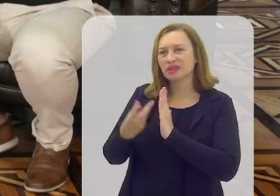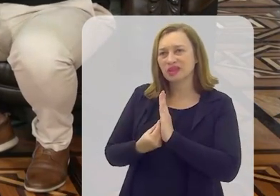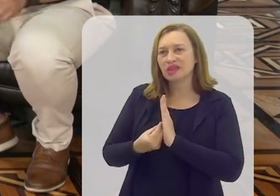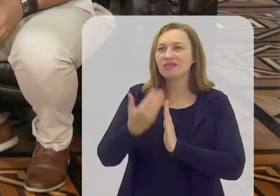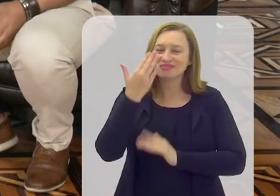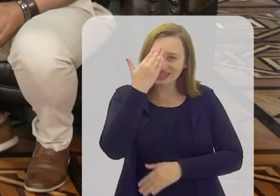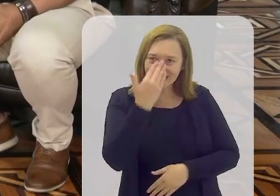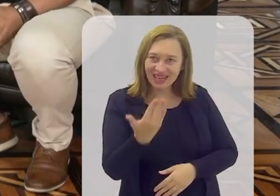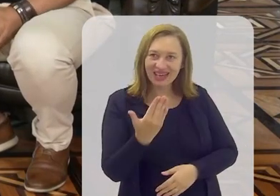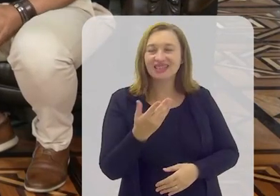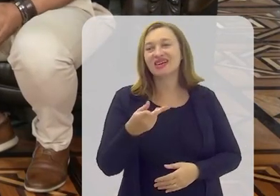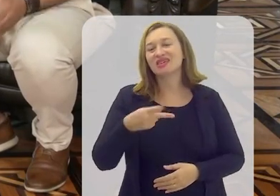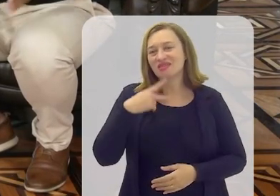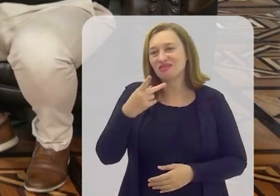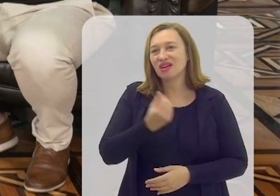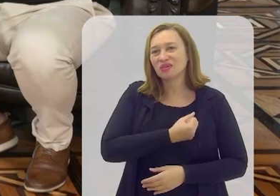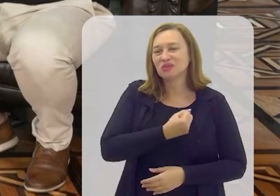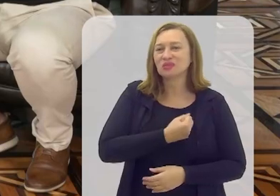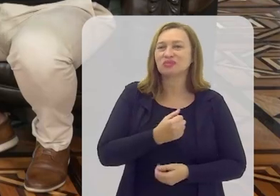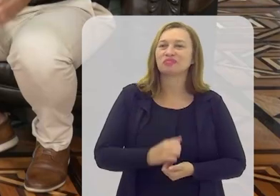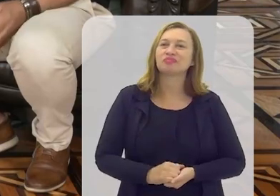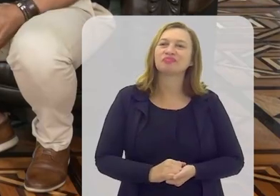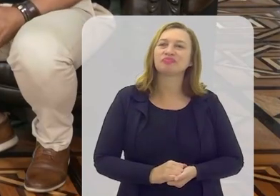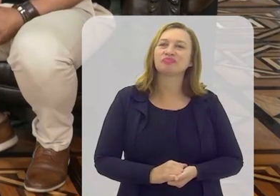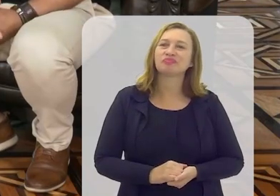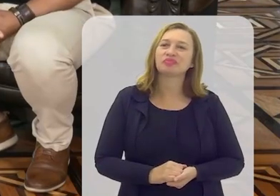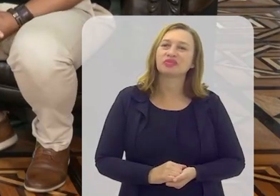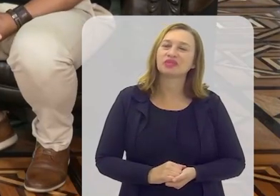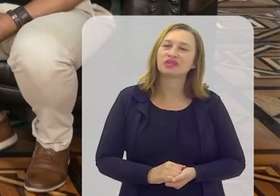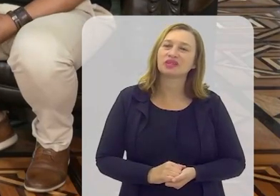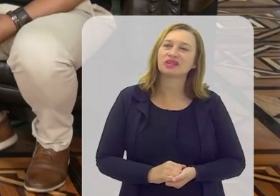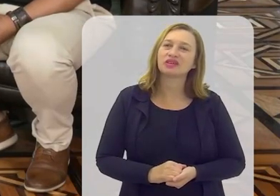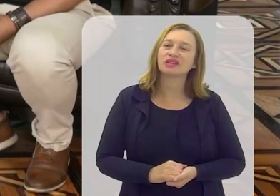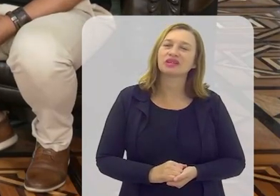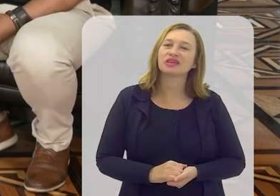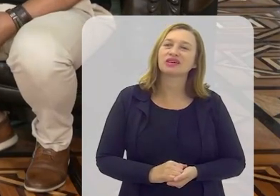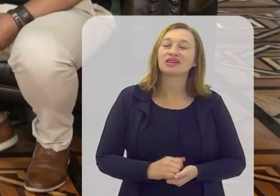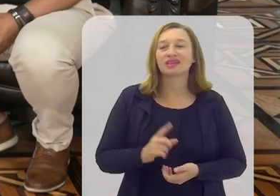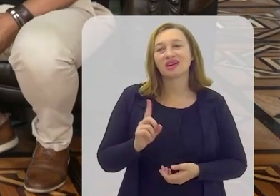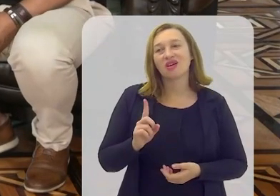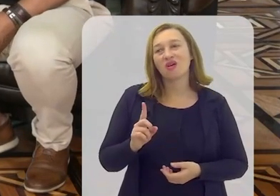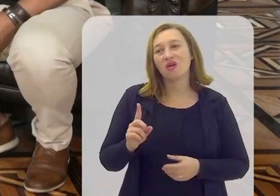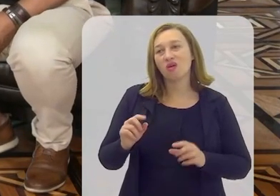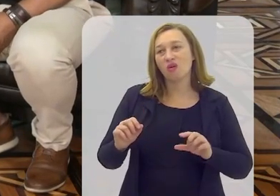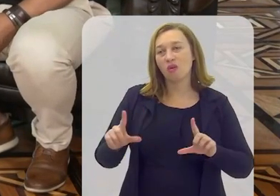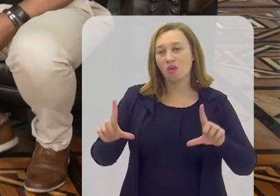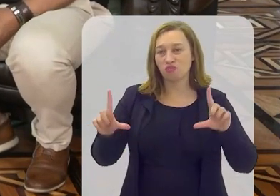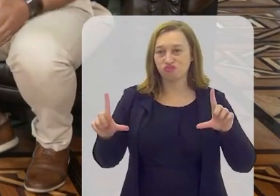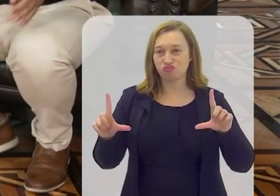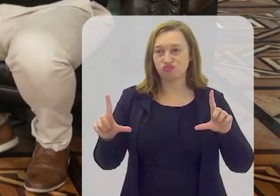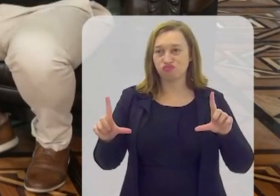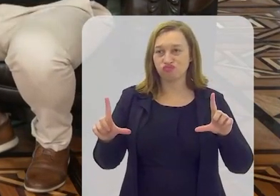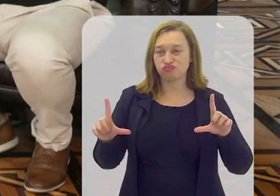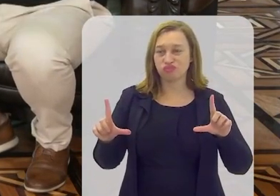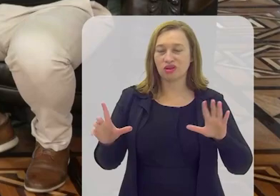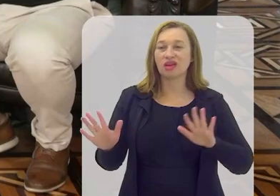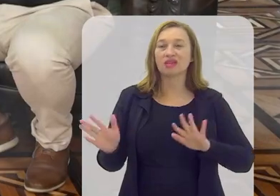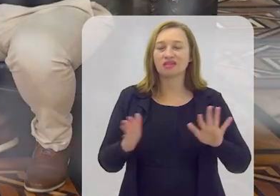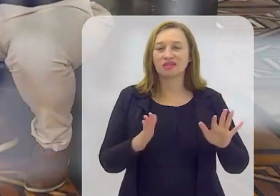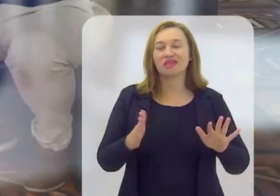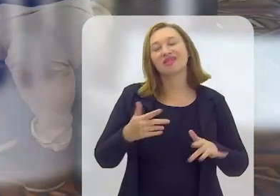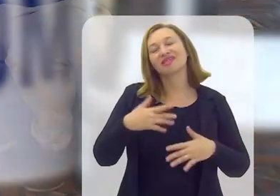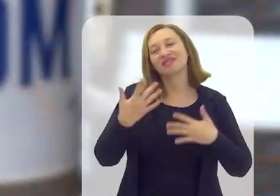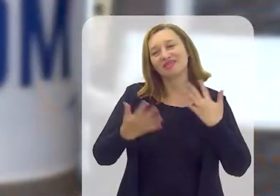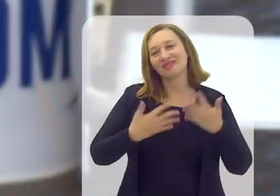para as igrejas, não é? Obrigada. Por favor, fale o seu número telefônico, né? É, 22. Não repare o papelão que a Thaís pegou lá no